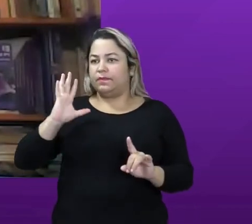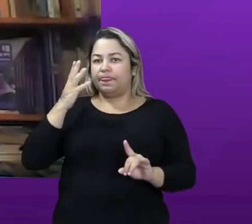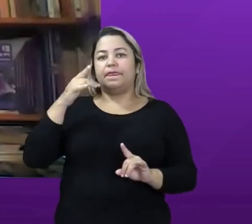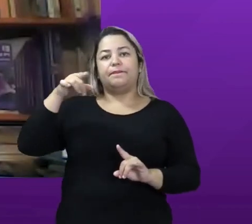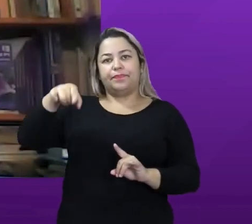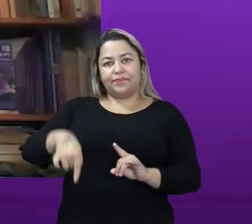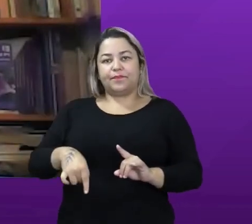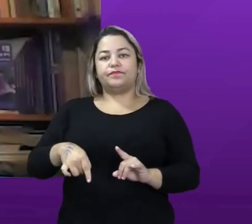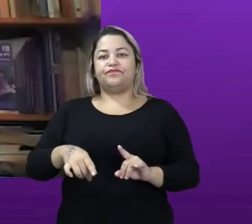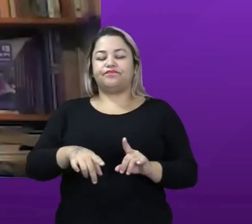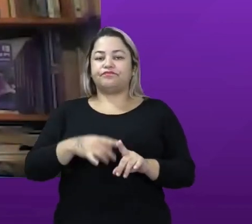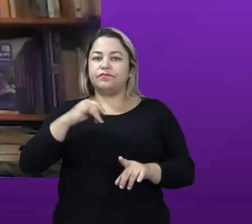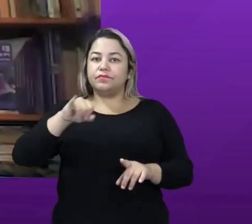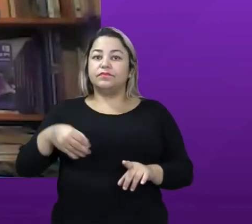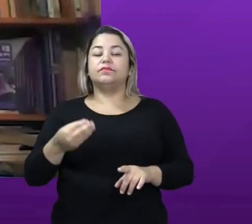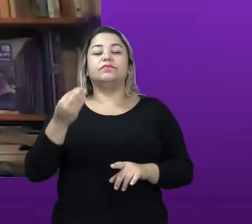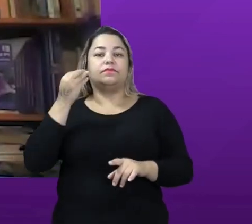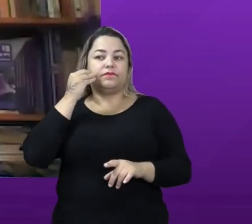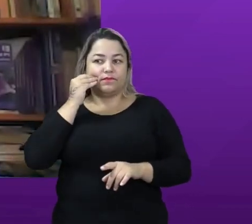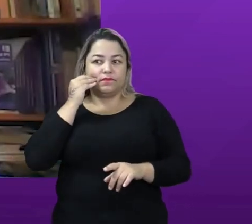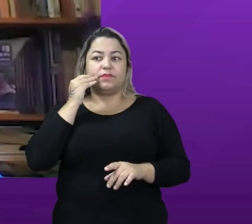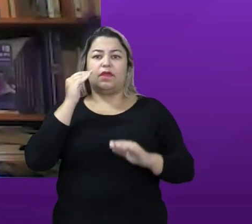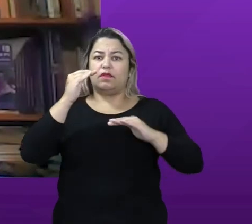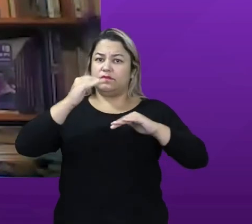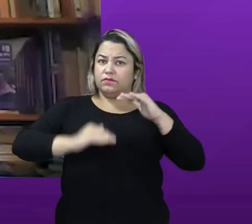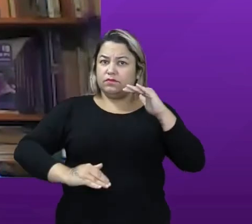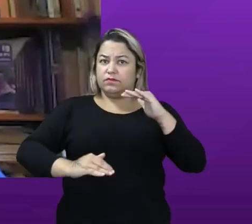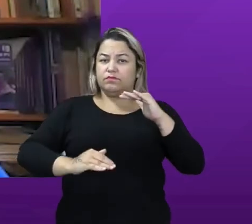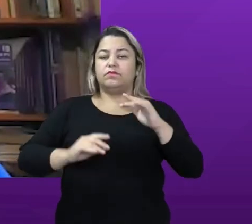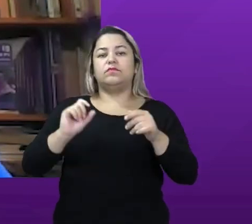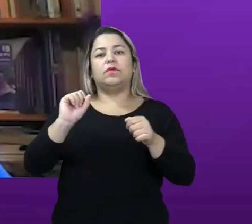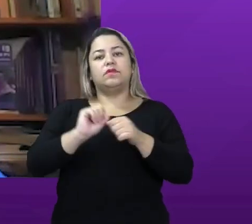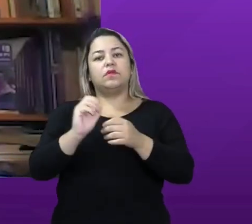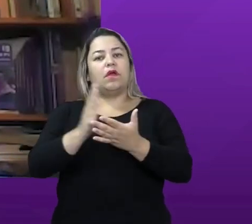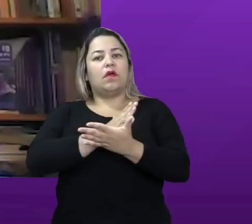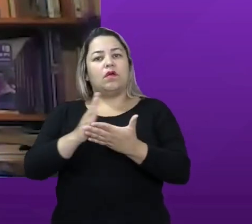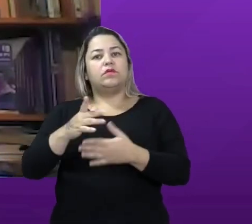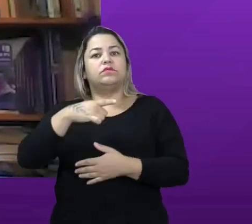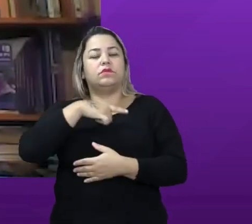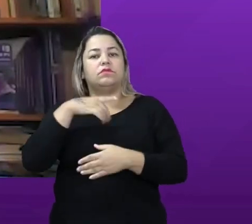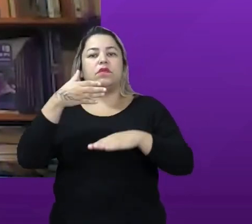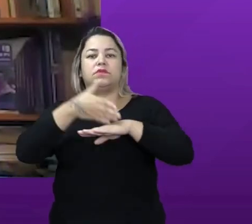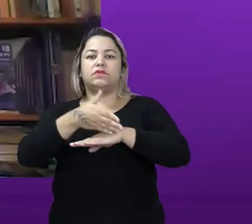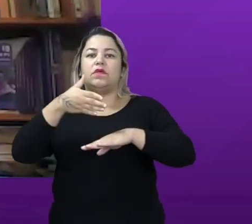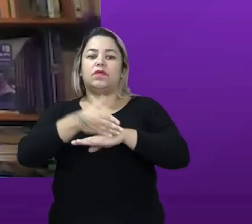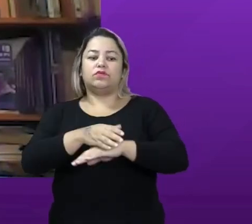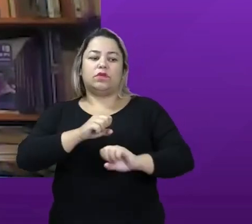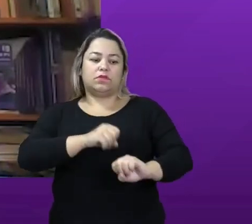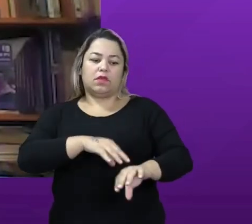São as oportunidades, a desigualdade que faz com que alguns tenham acesso à educação,